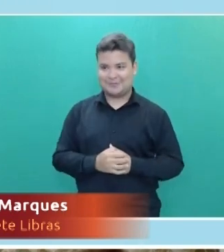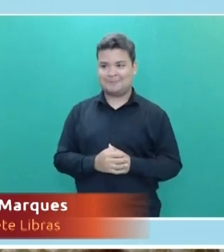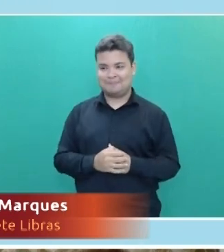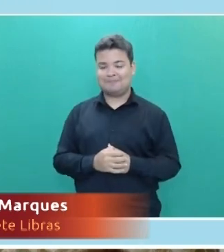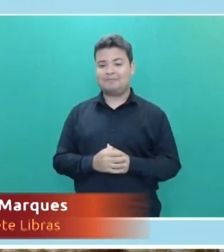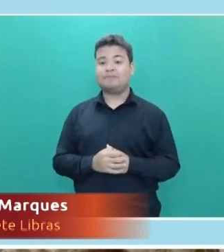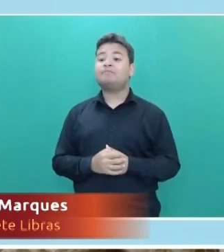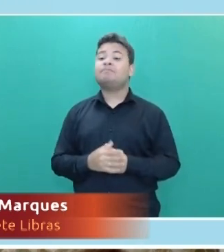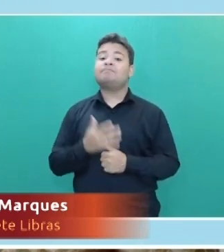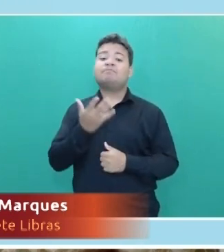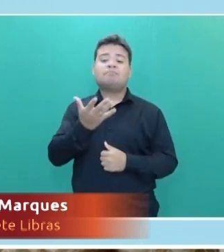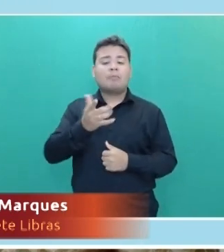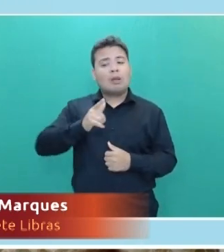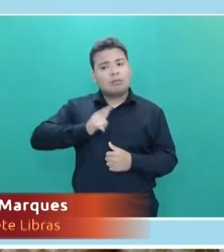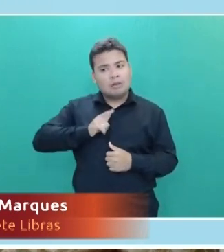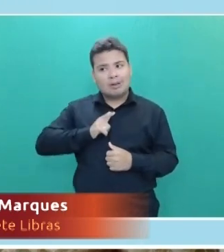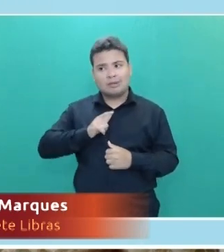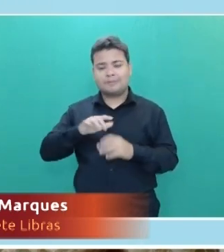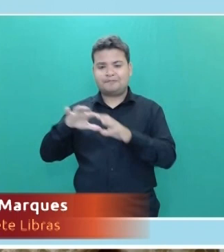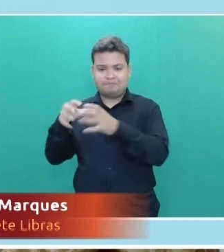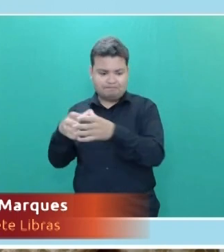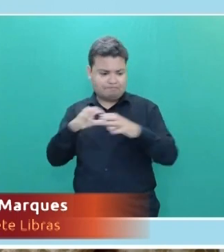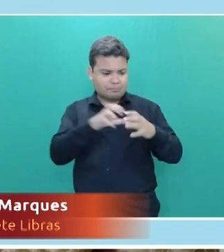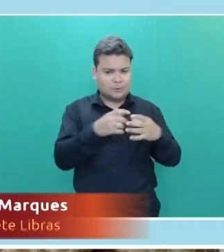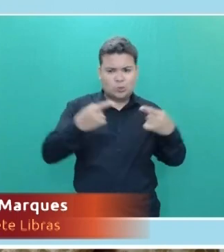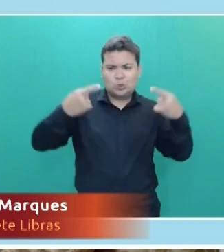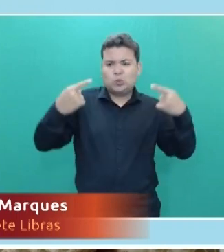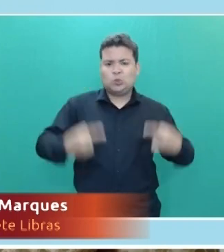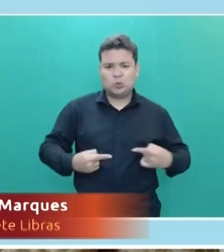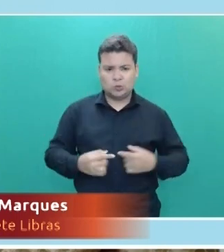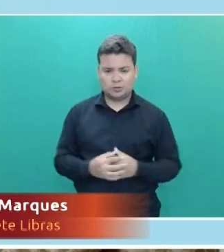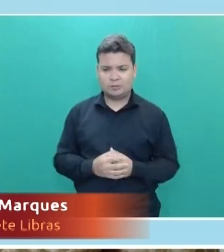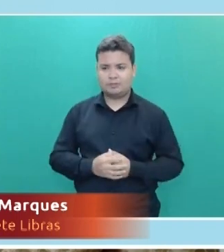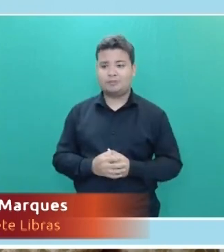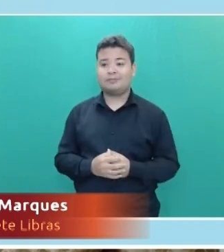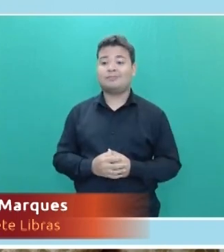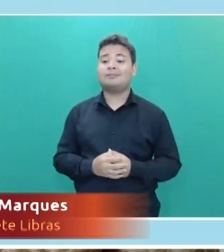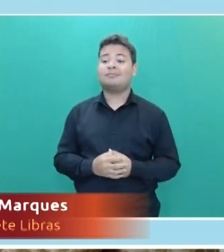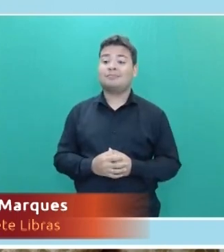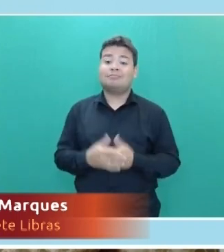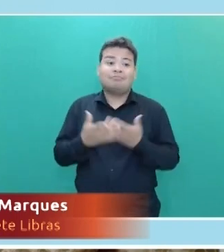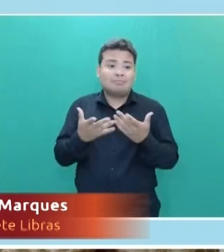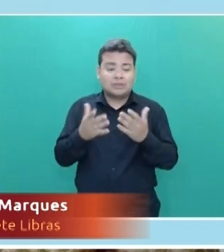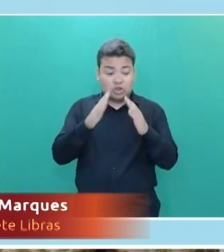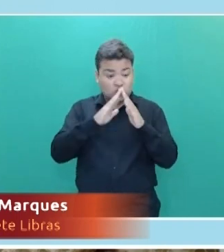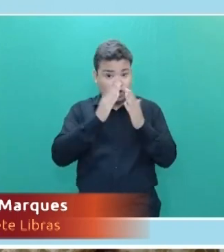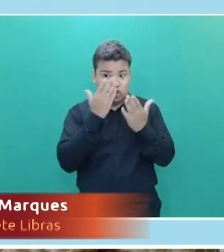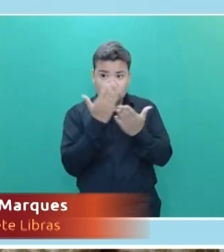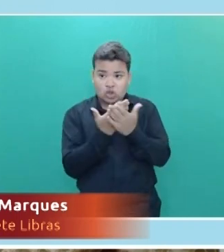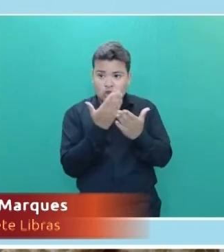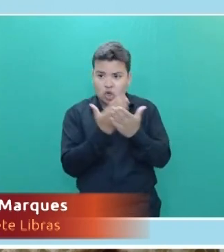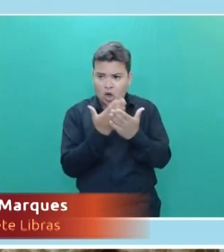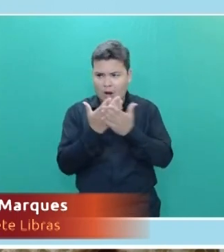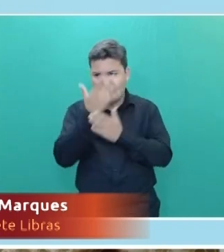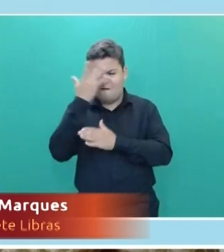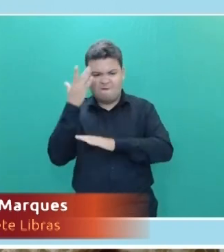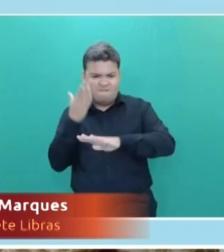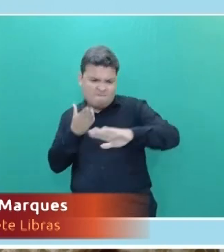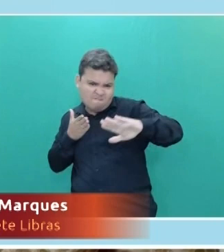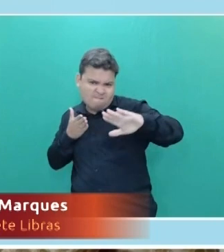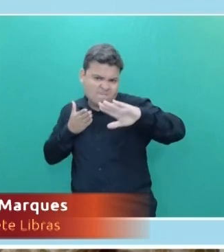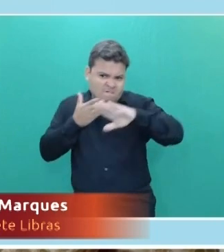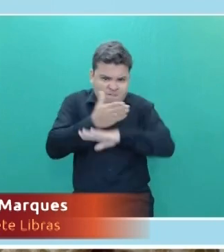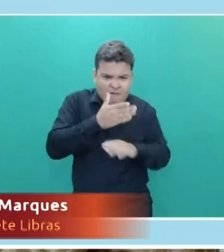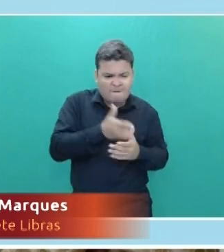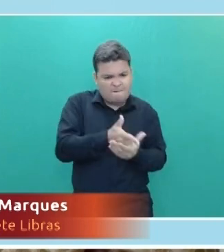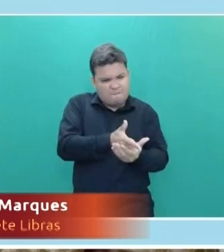e essa questão. E o ataque às escolas é uma oportunidade, por isso que a gente também